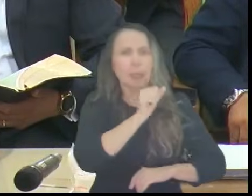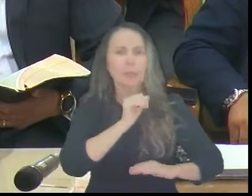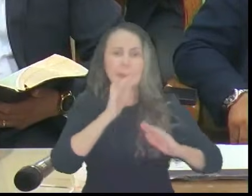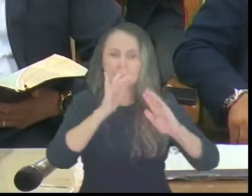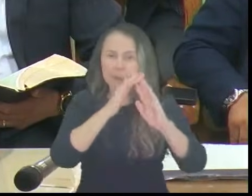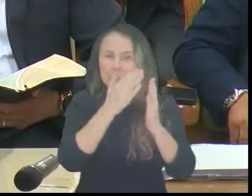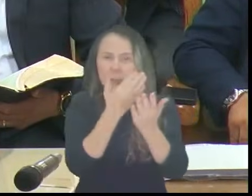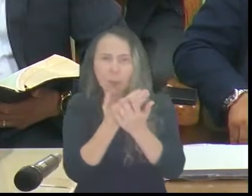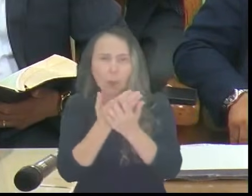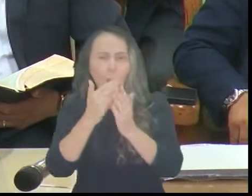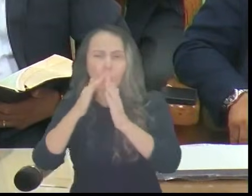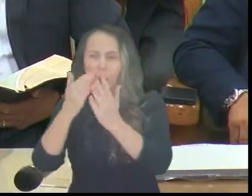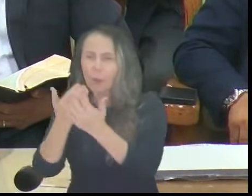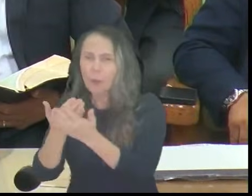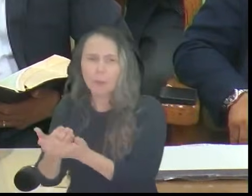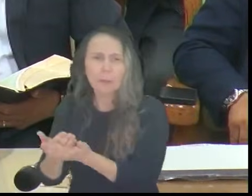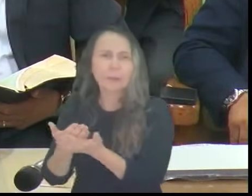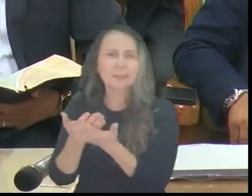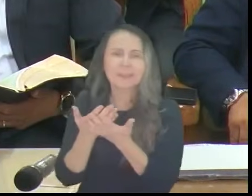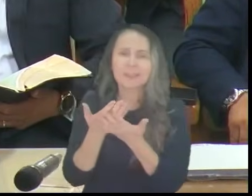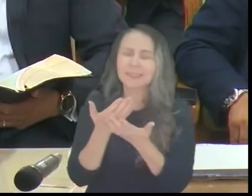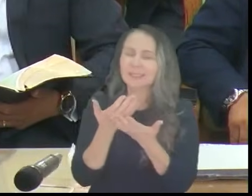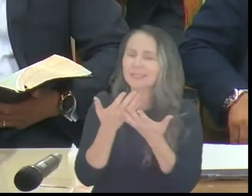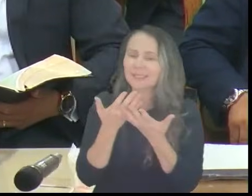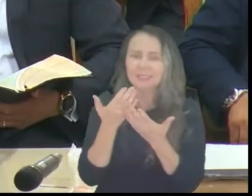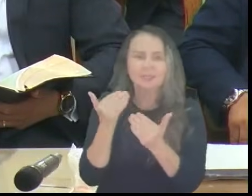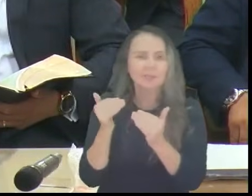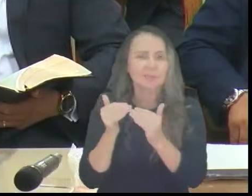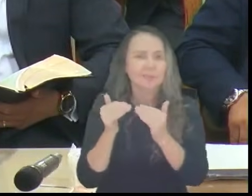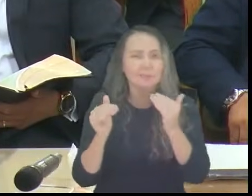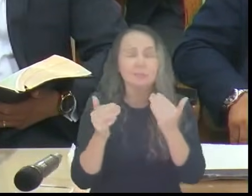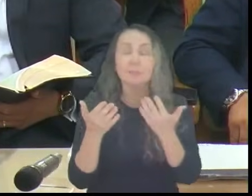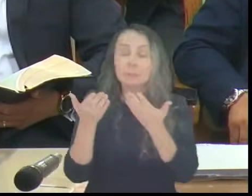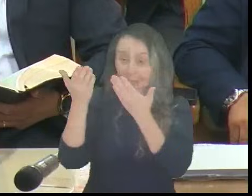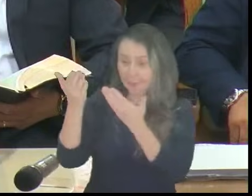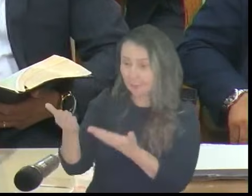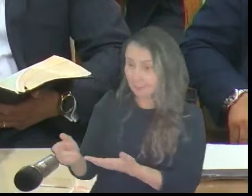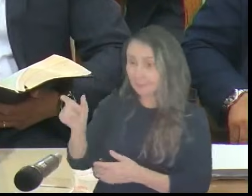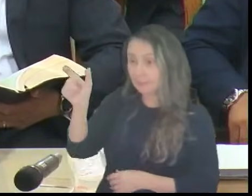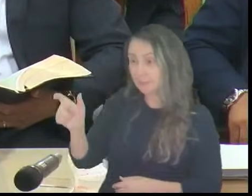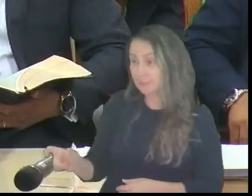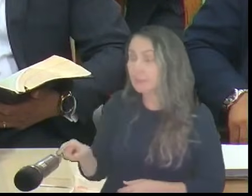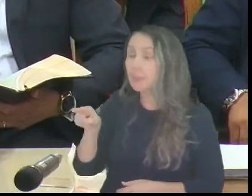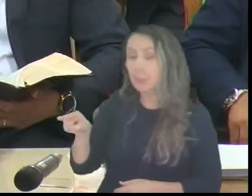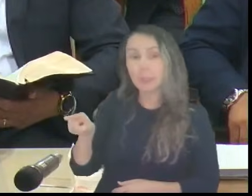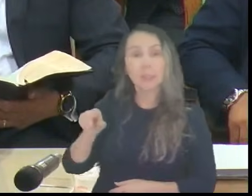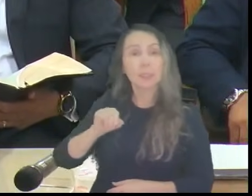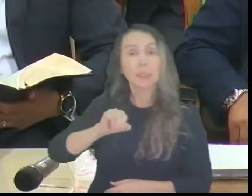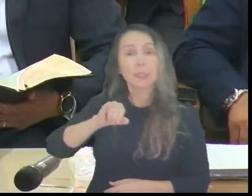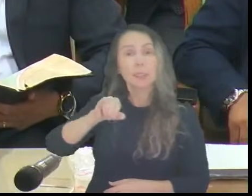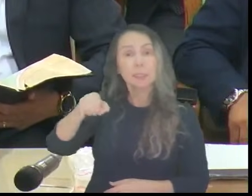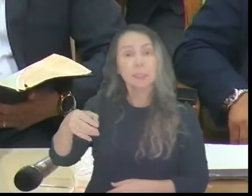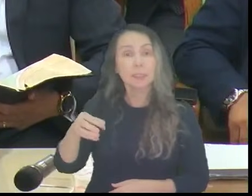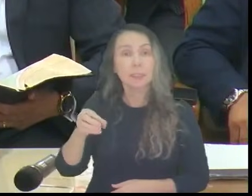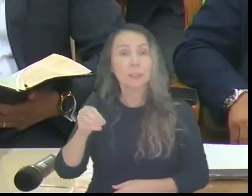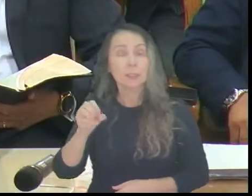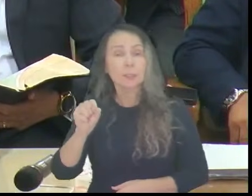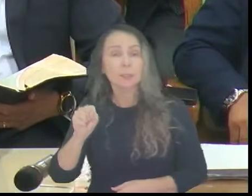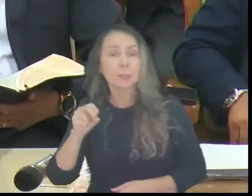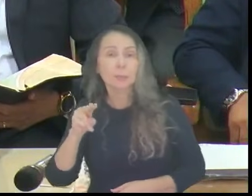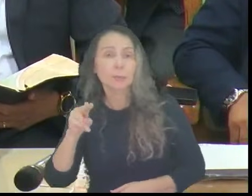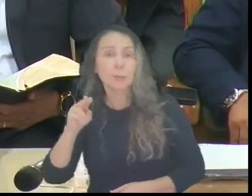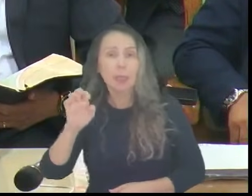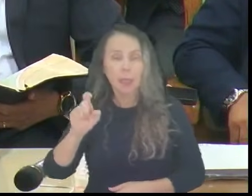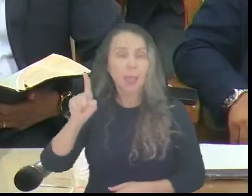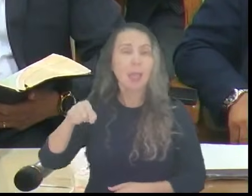aceitam mais, está aqui, nosso querido irmão Josué, que é Gideão, e